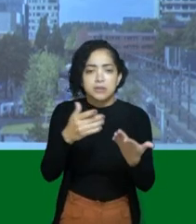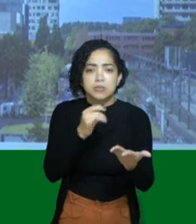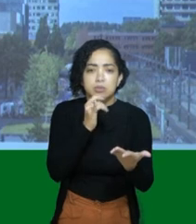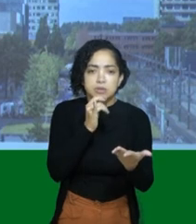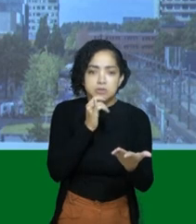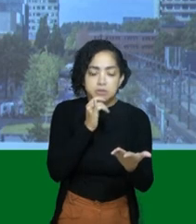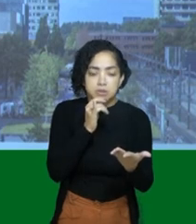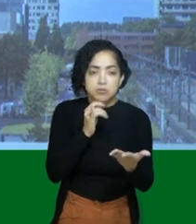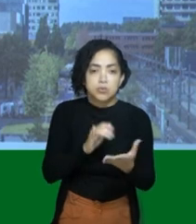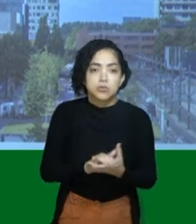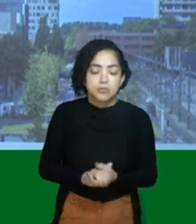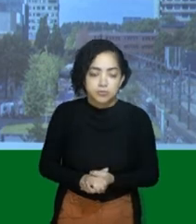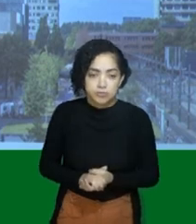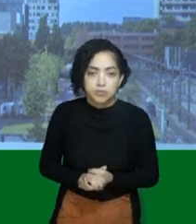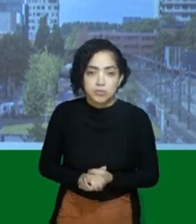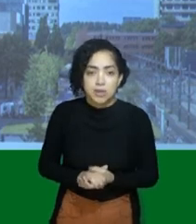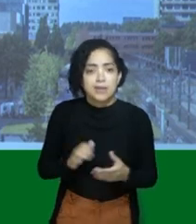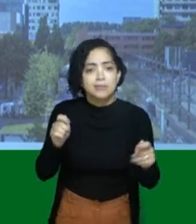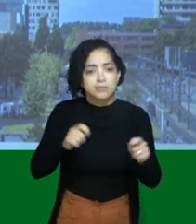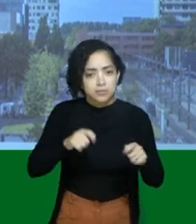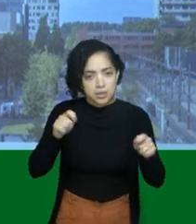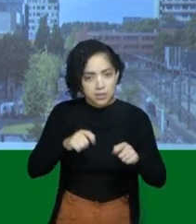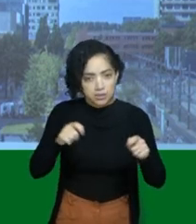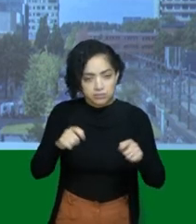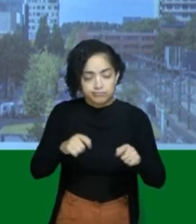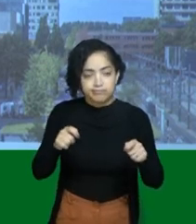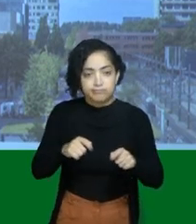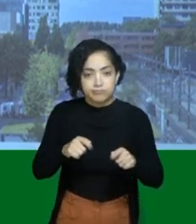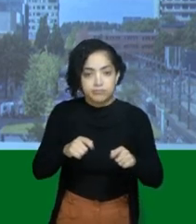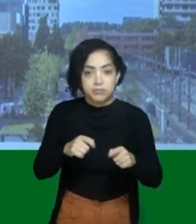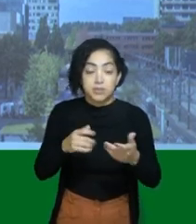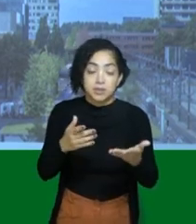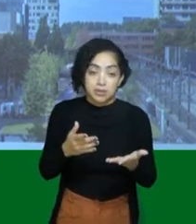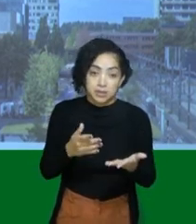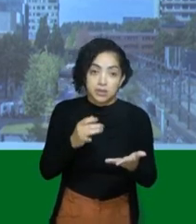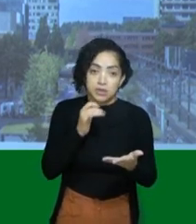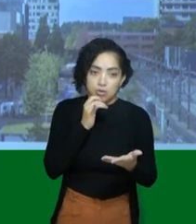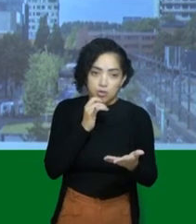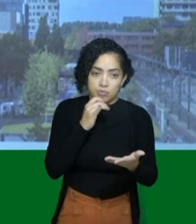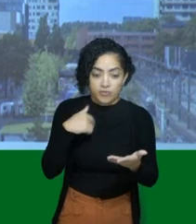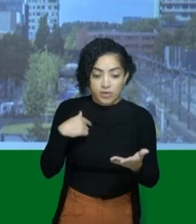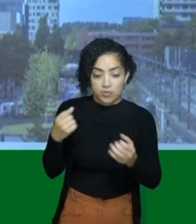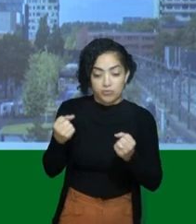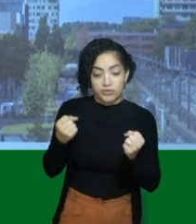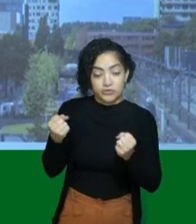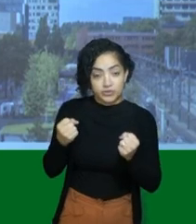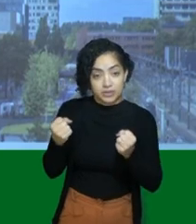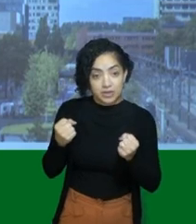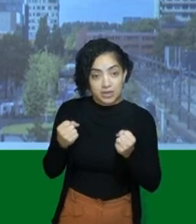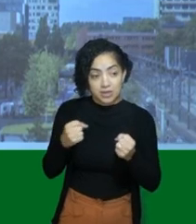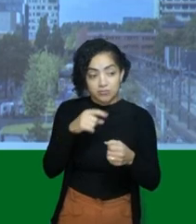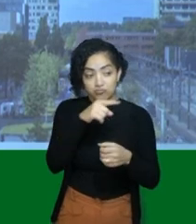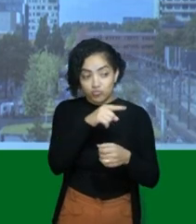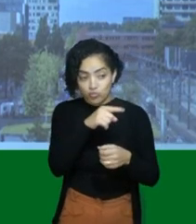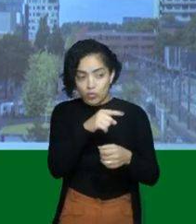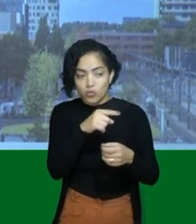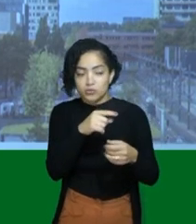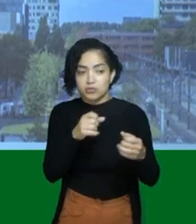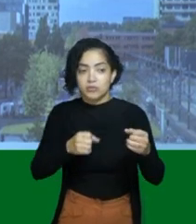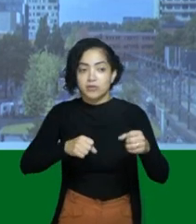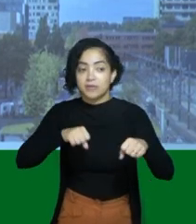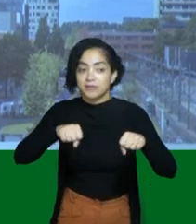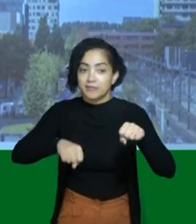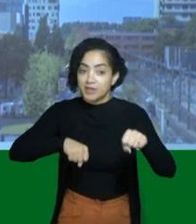vendo? Sabe? Dá para fazer. Sabe? Só que, lógico, eu vim de carro. O Paulo veio de